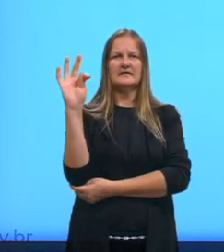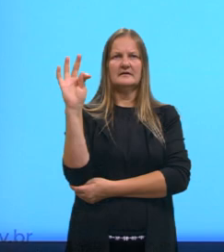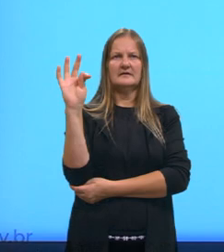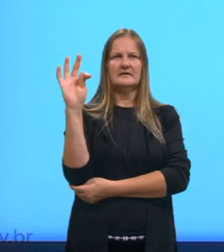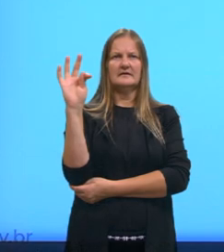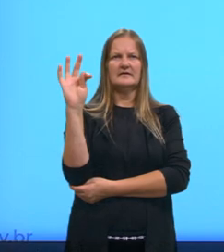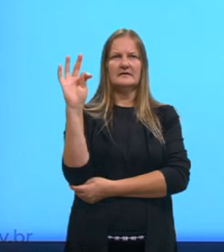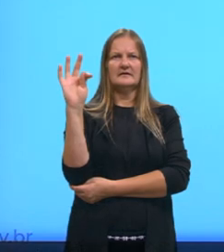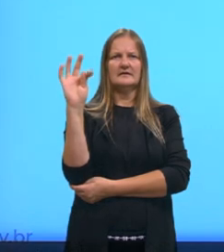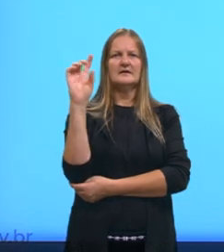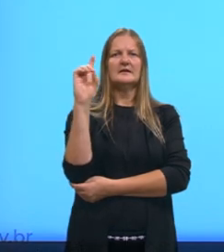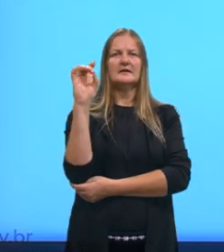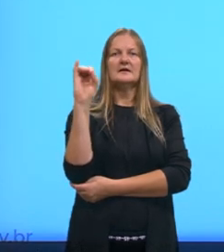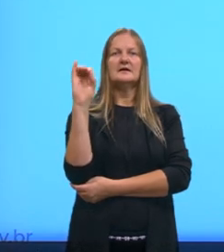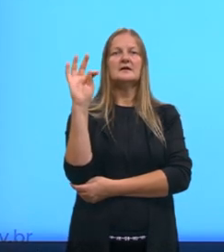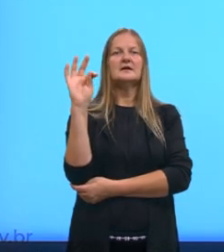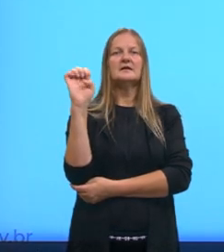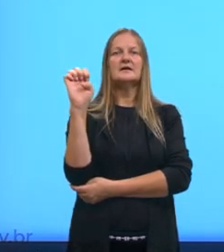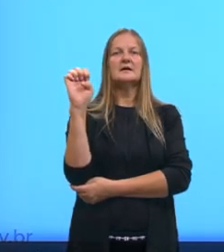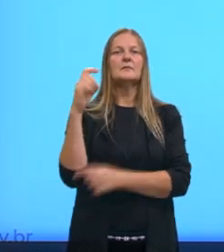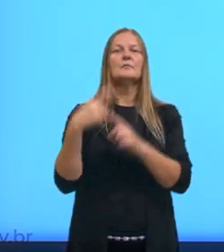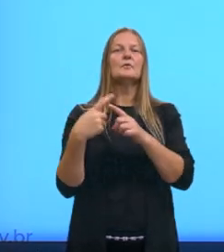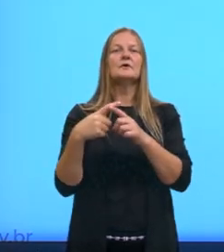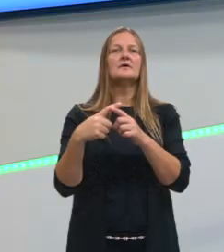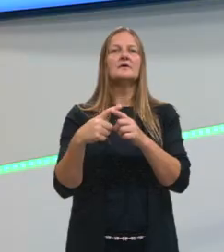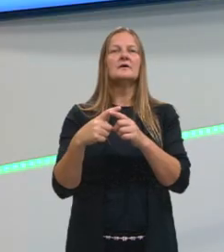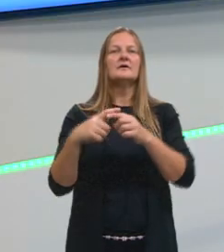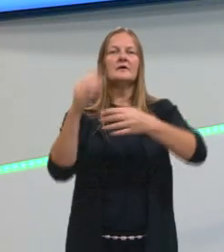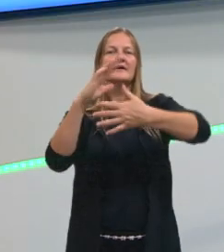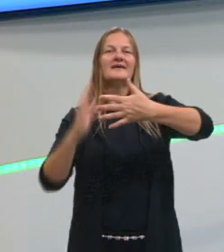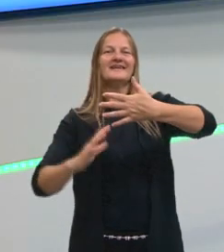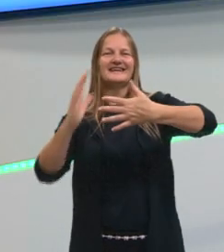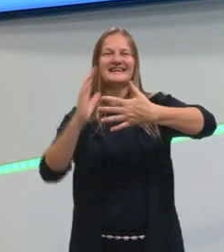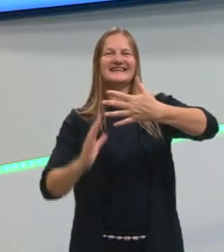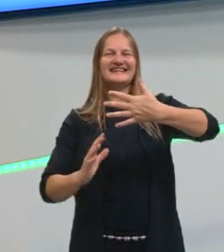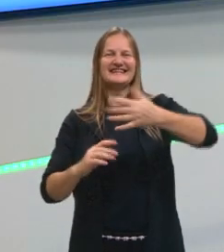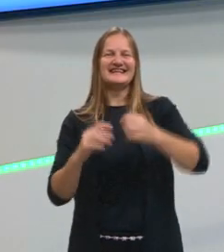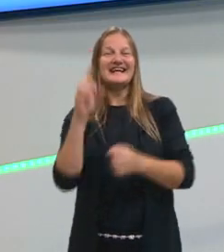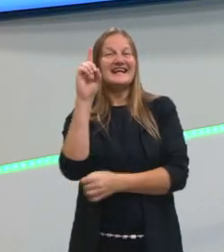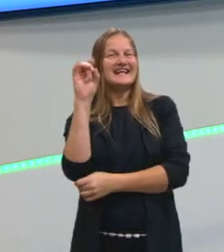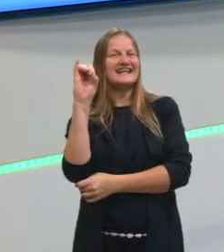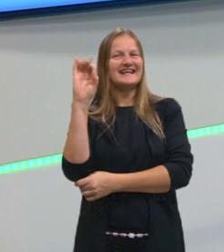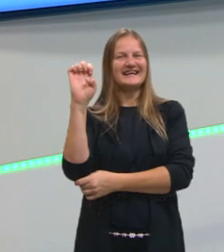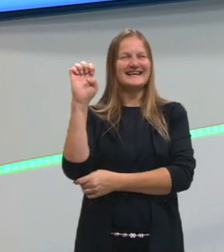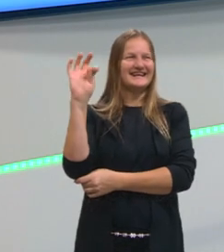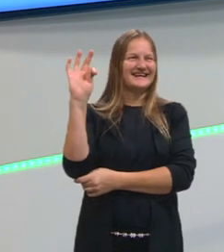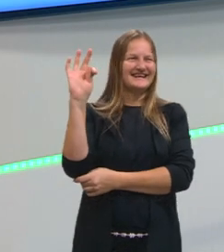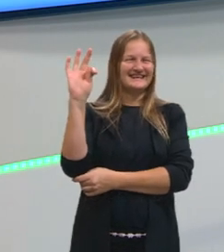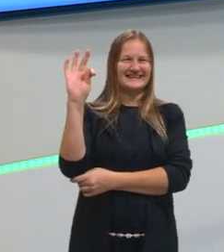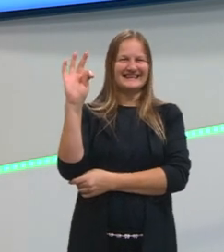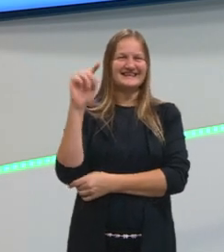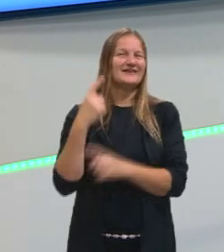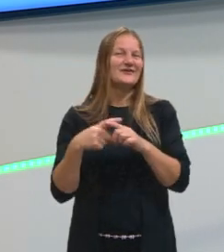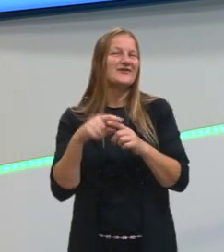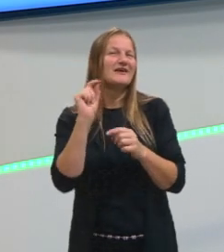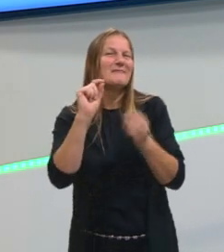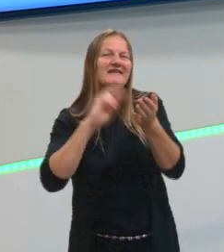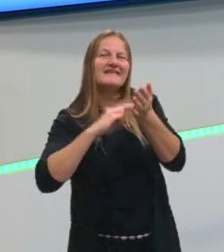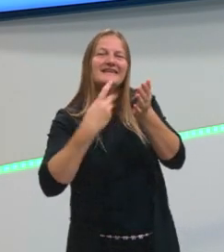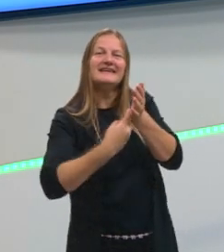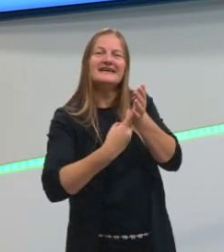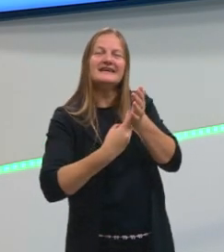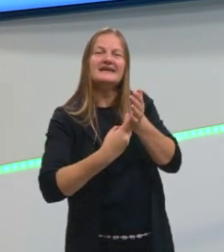beetee porque o seleto repito para ajudar as minhas colegas de libra diet é uma palavra que